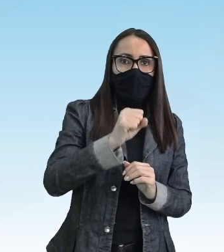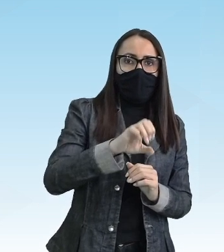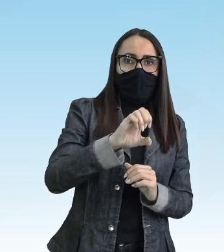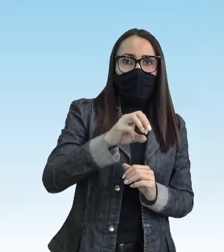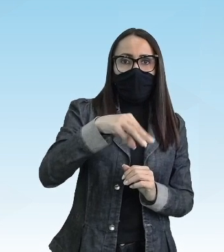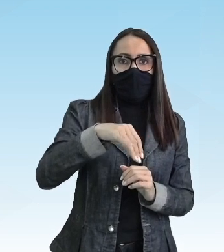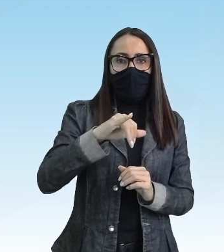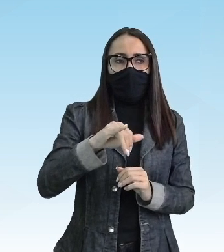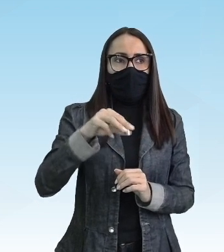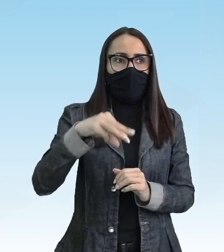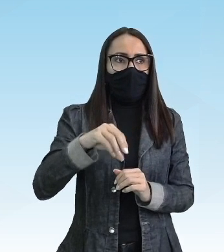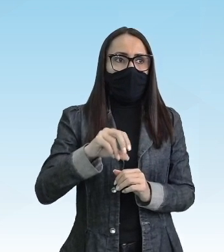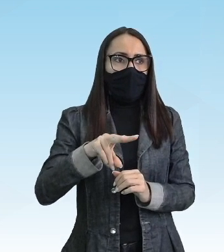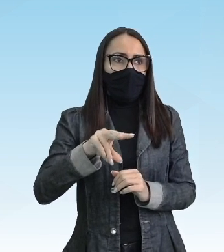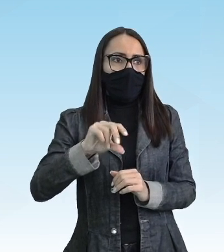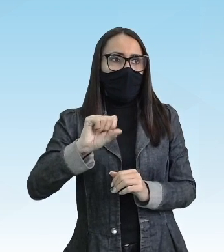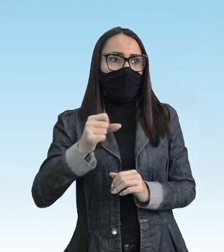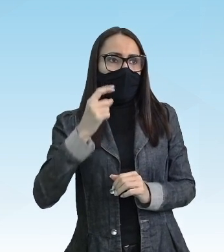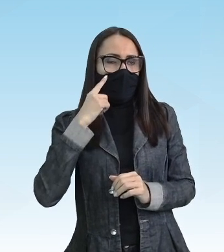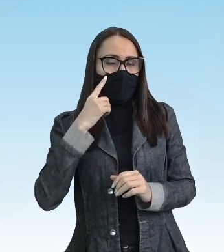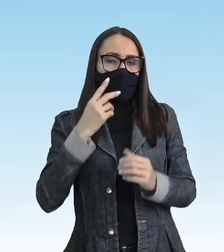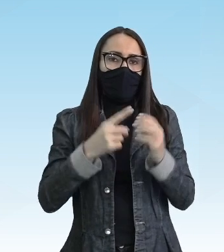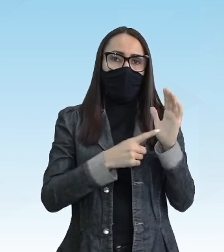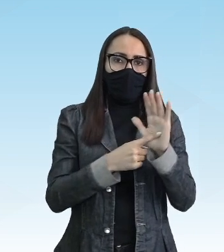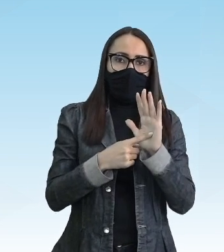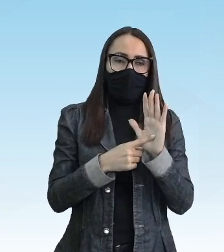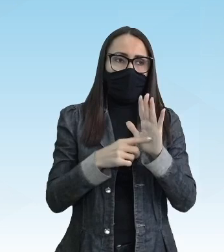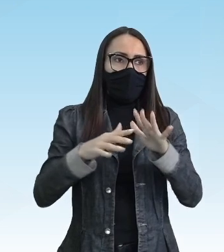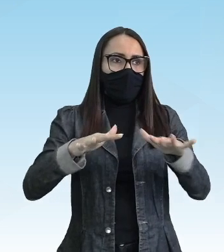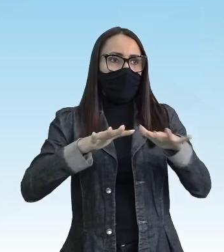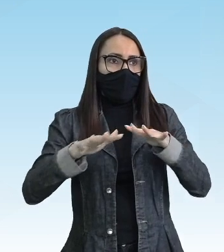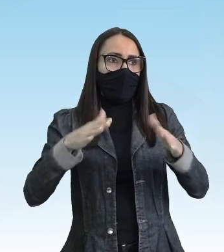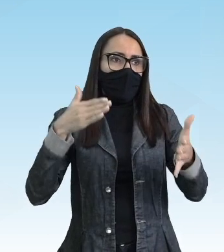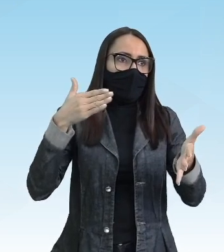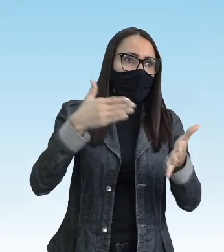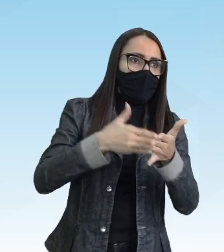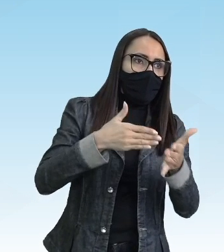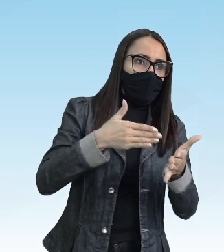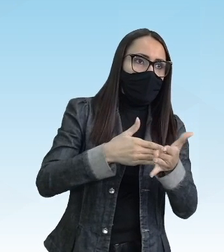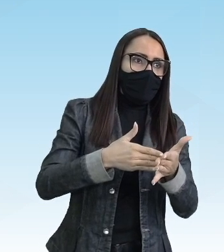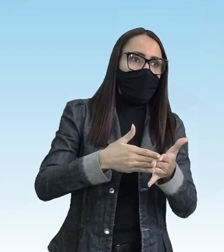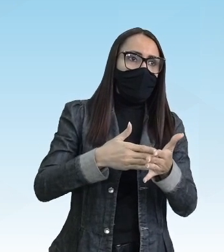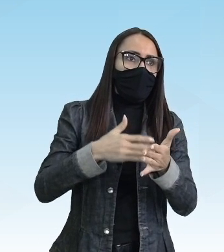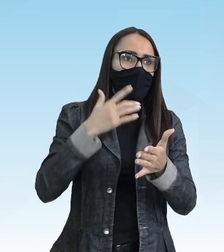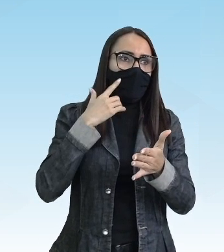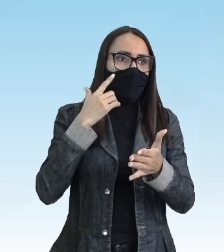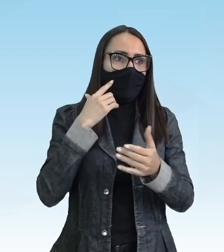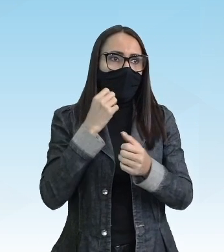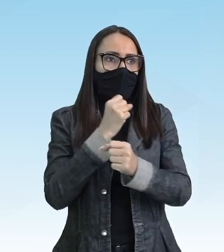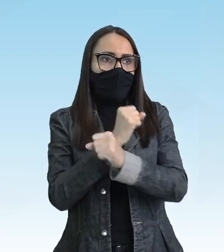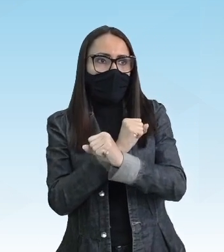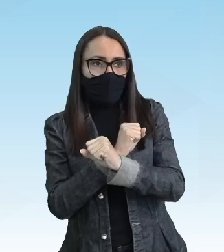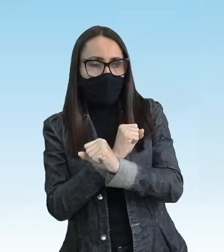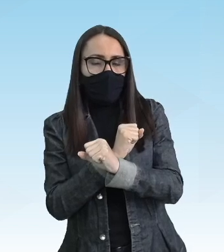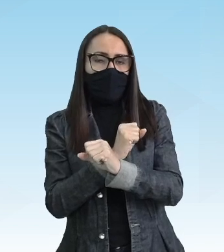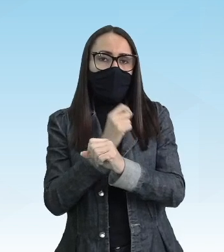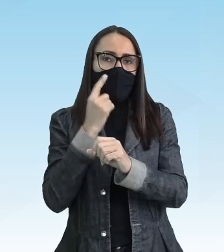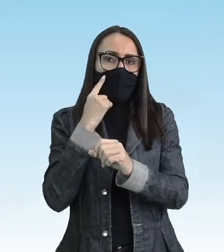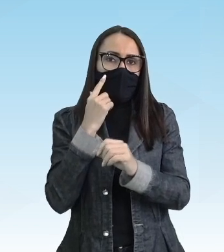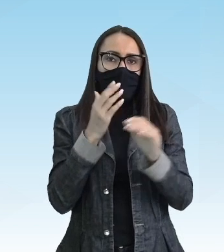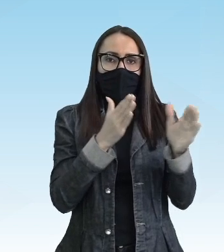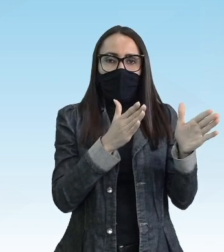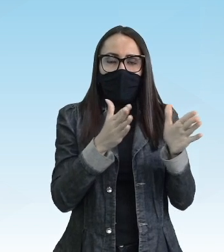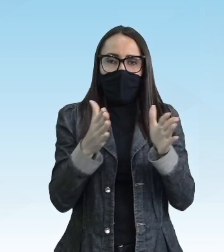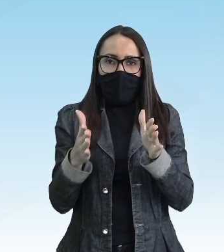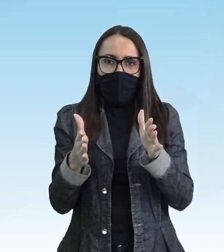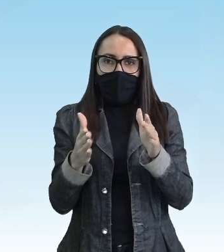semimóveis. Apresentam uma movimentação limitada dos ossos. Esse tipo aí de articulação, ela pode